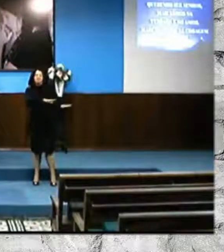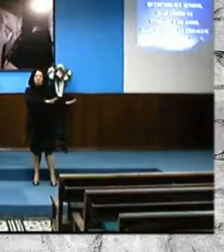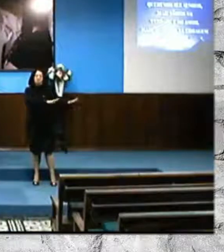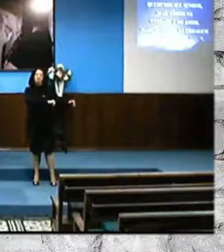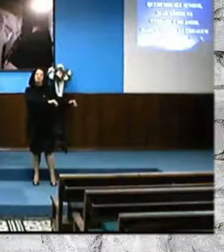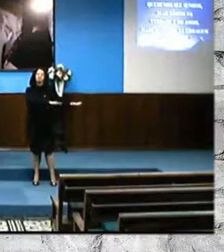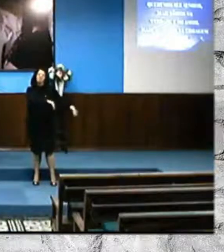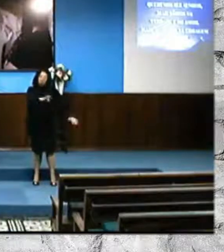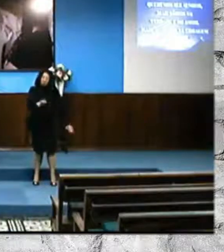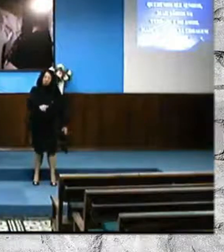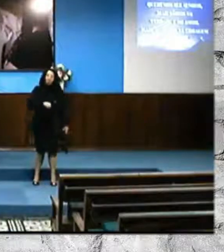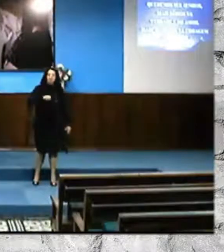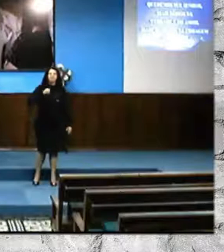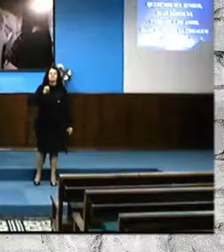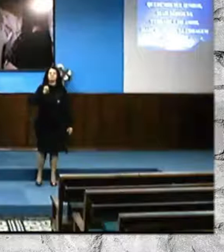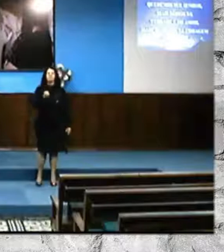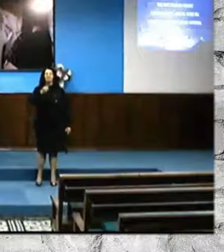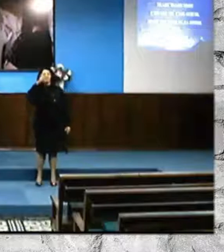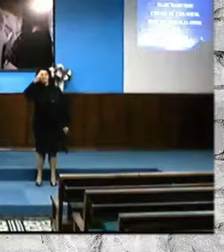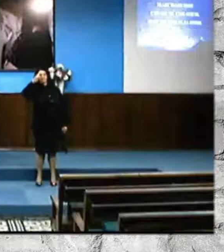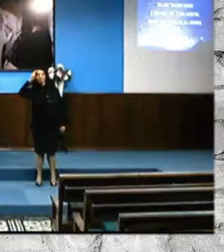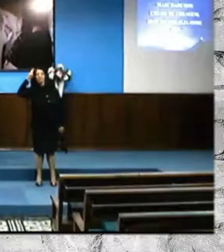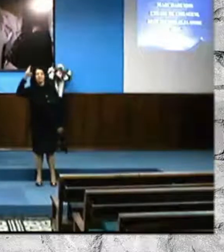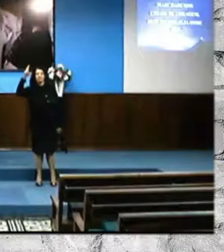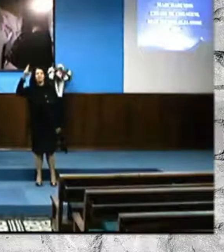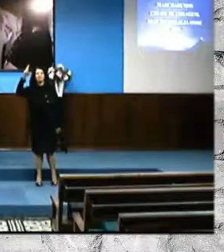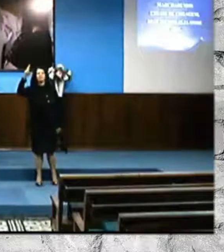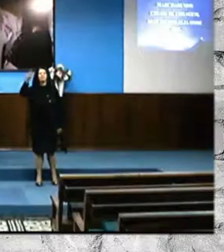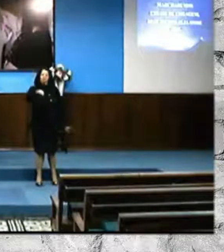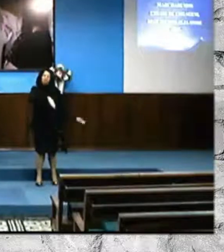Marcharemos na coragem do Senhor.